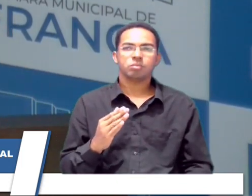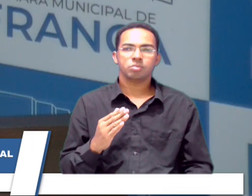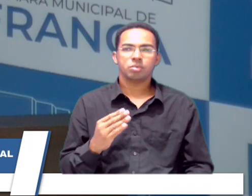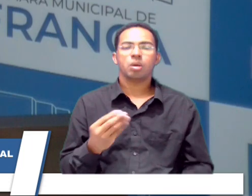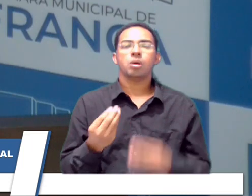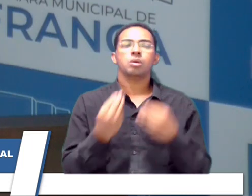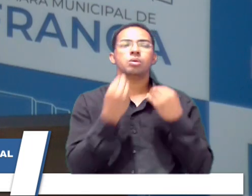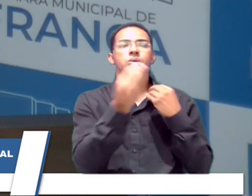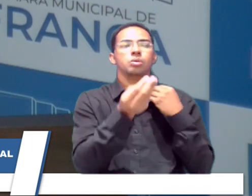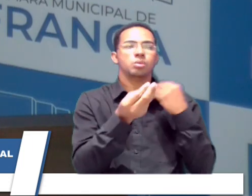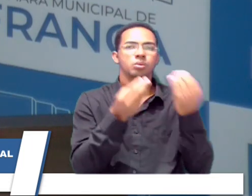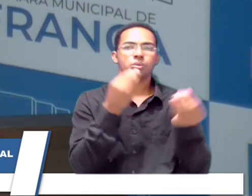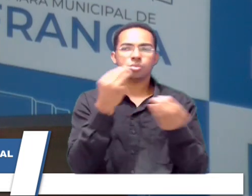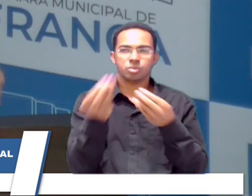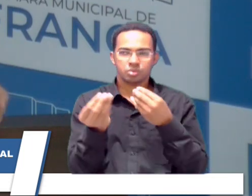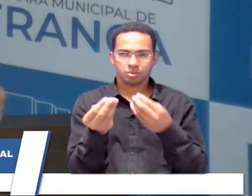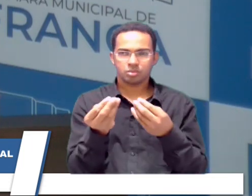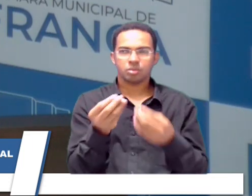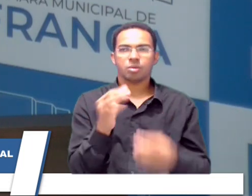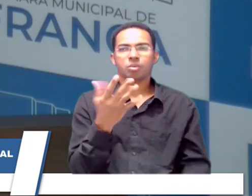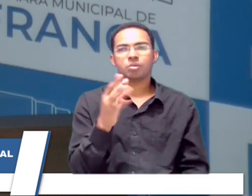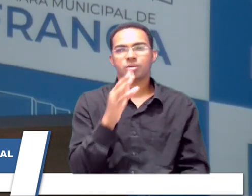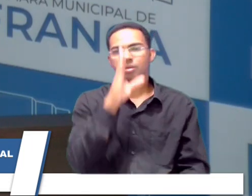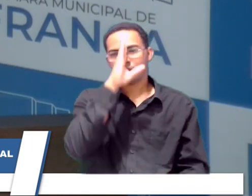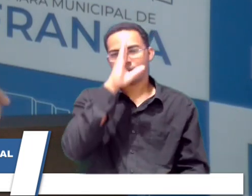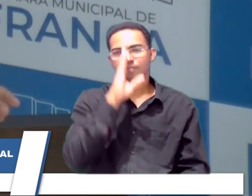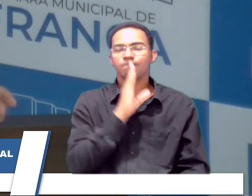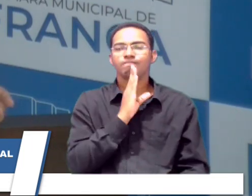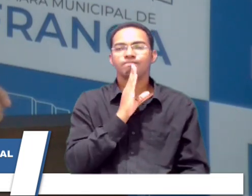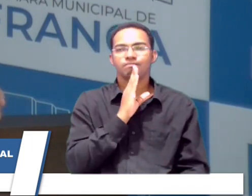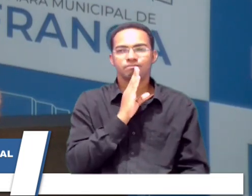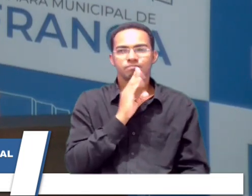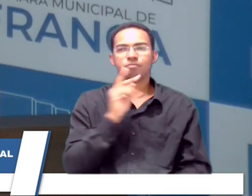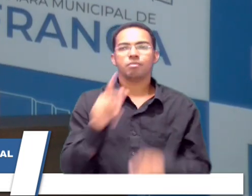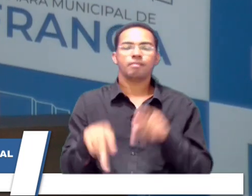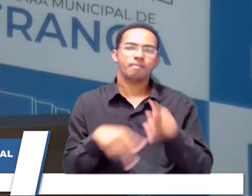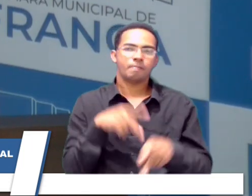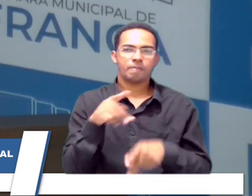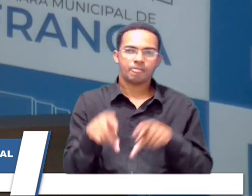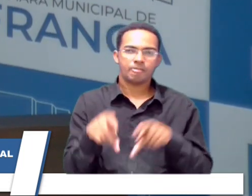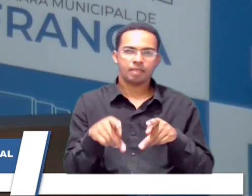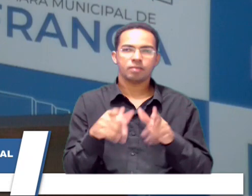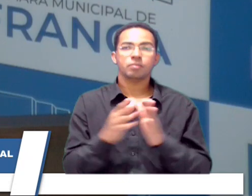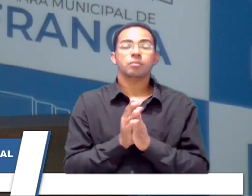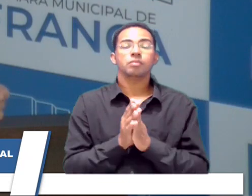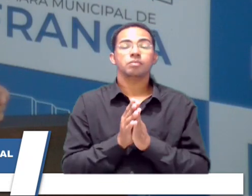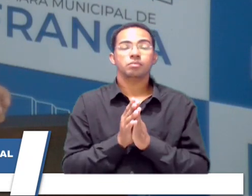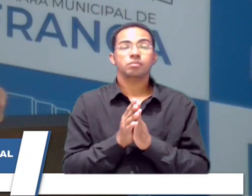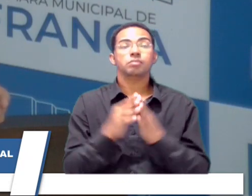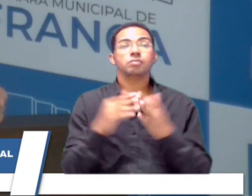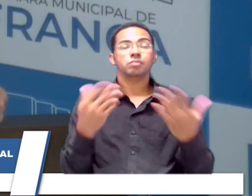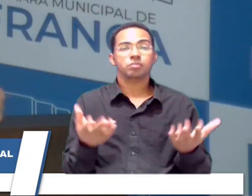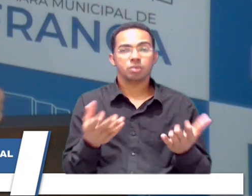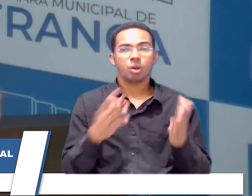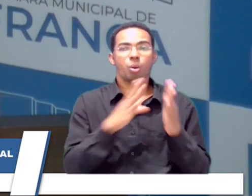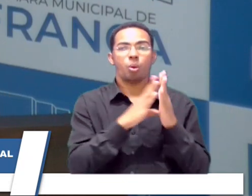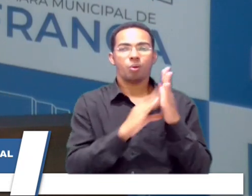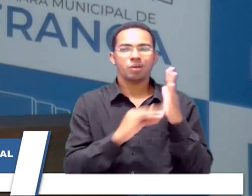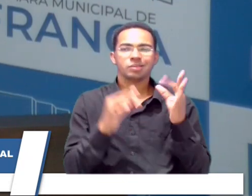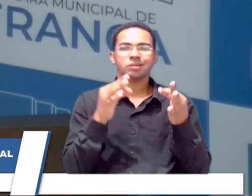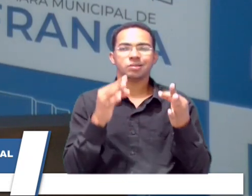fornecendo quase que gratuitamente para a população. Então, é um modelo que dá